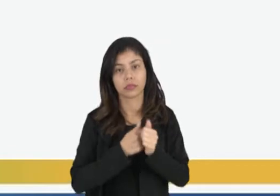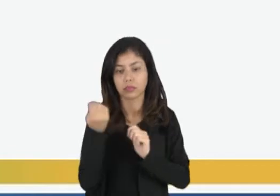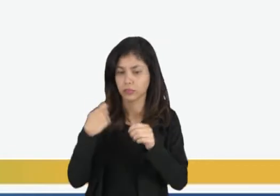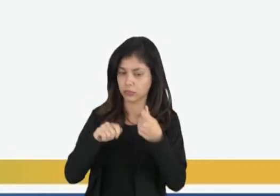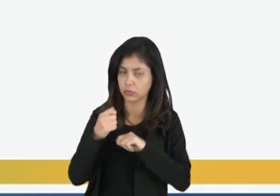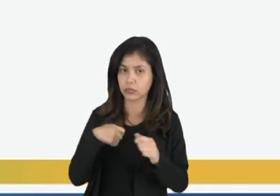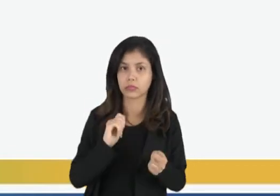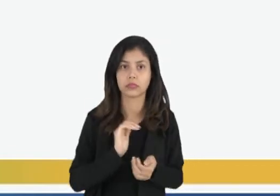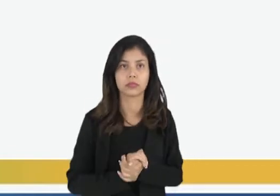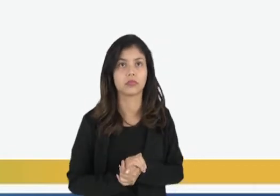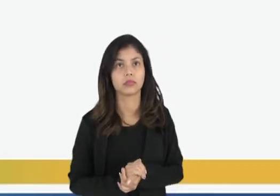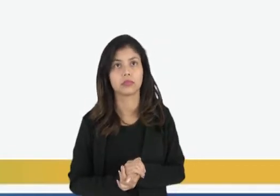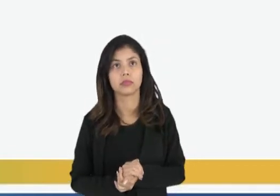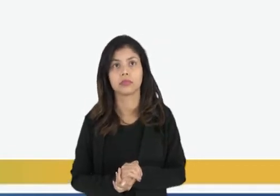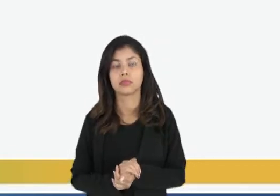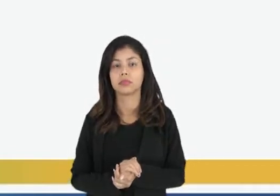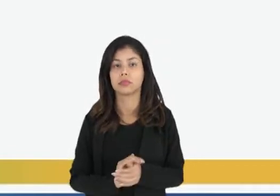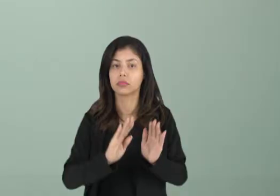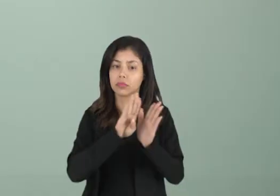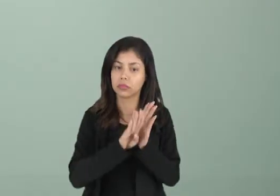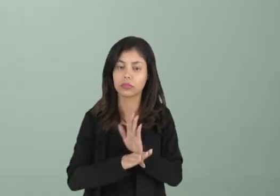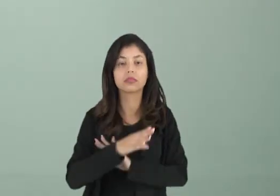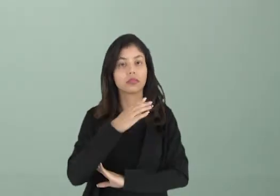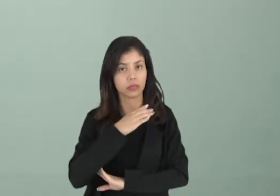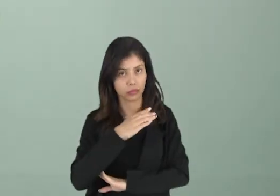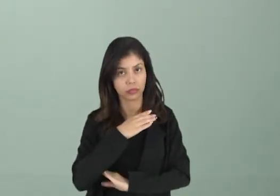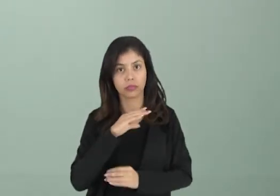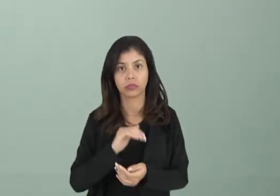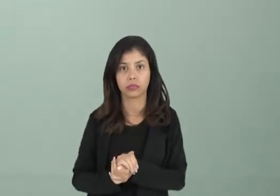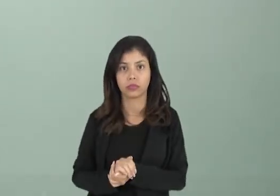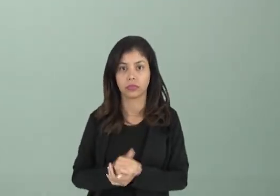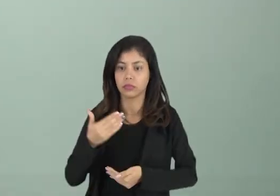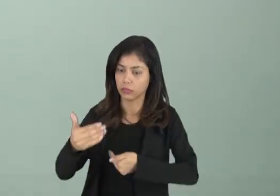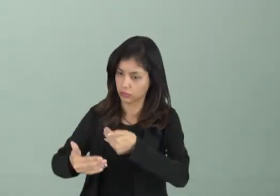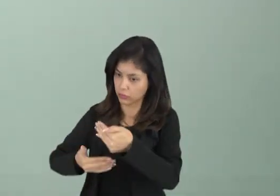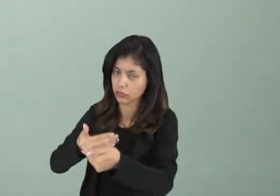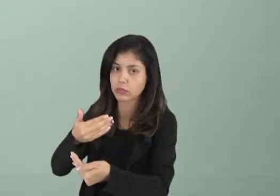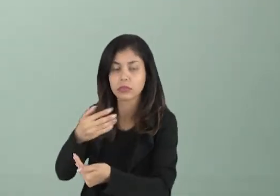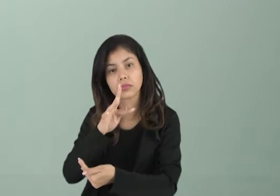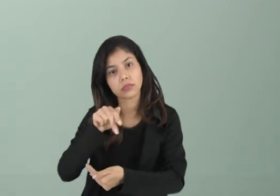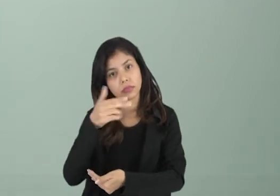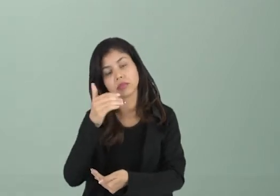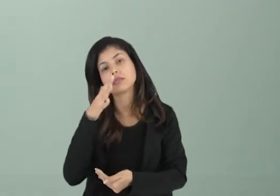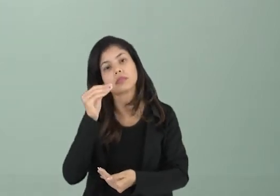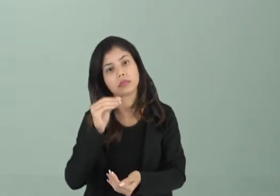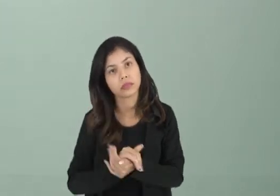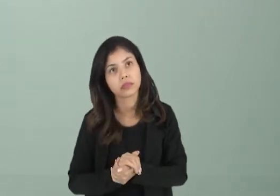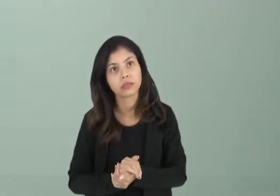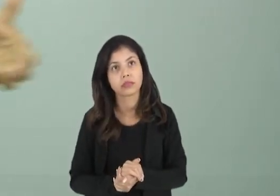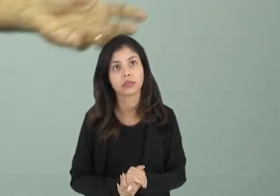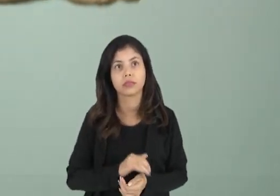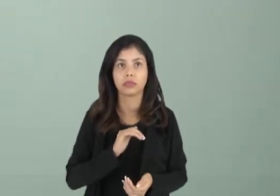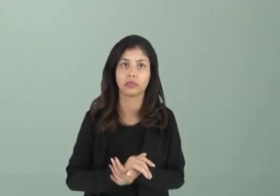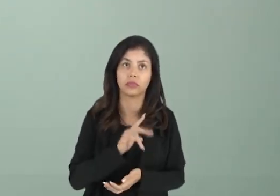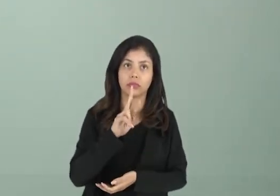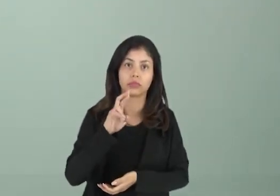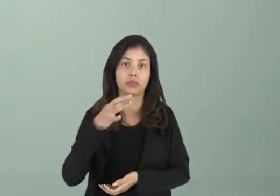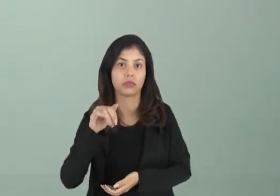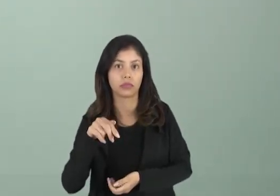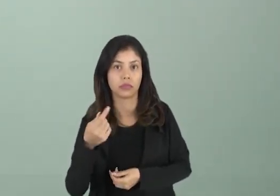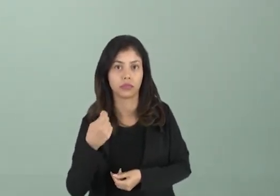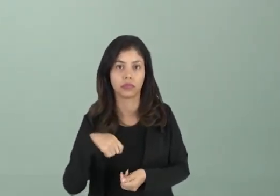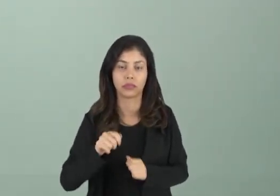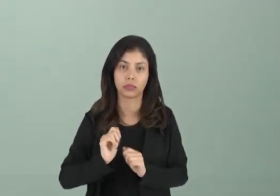economia. Então, à medida que essas cidades se desenvolvem em função desse agronegócio, outras